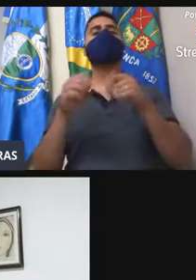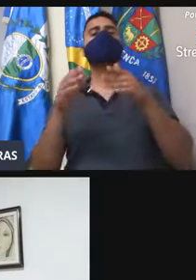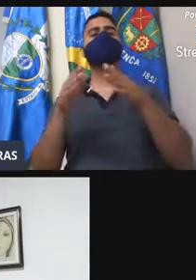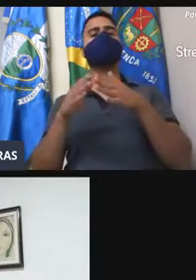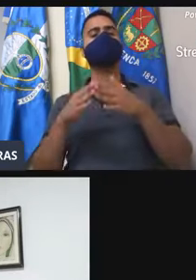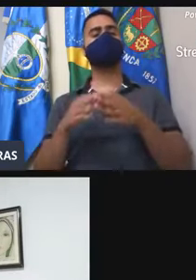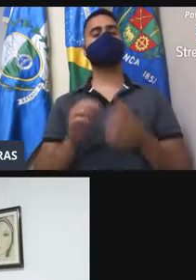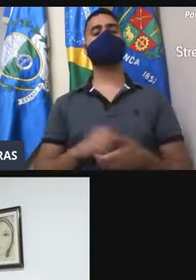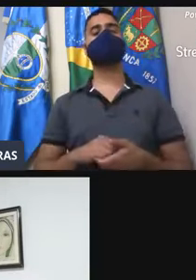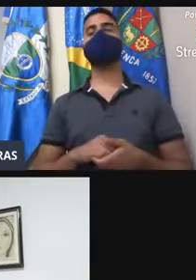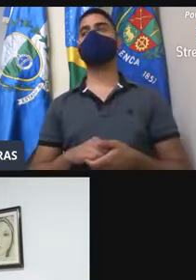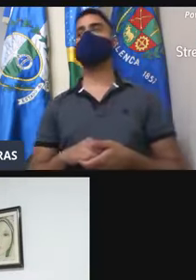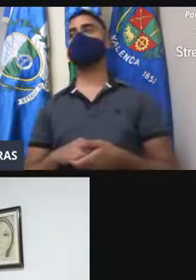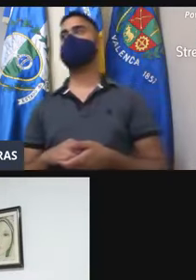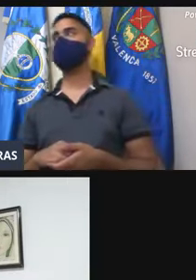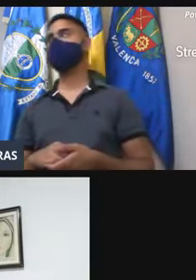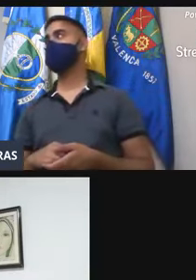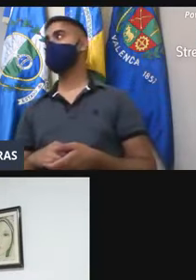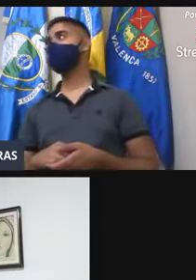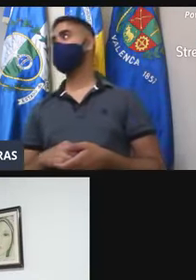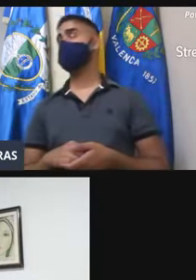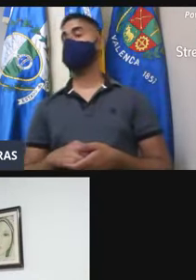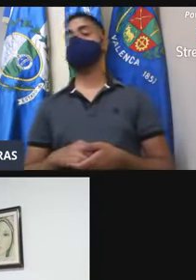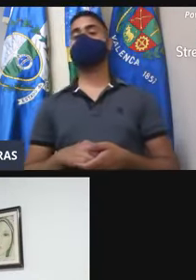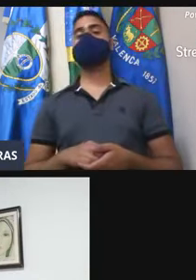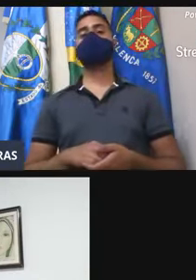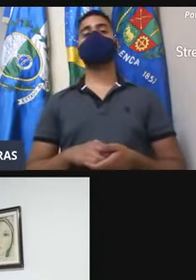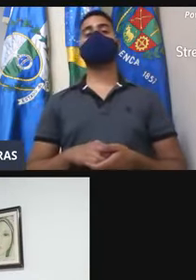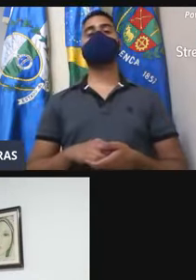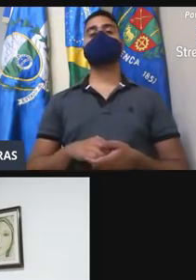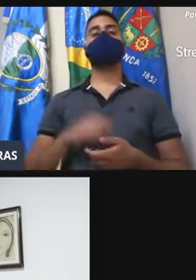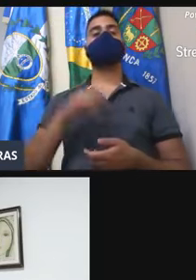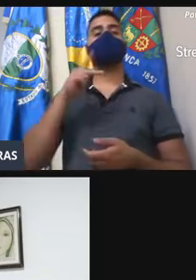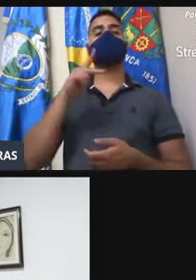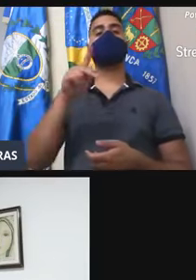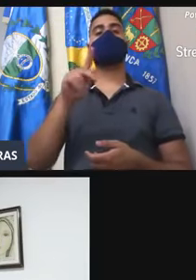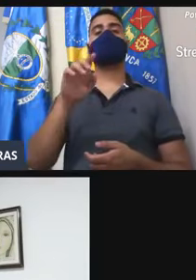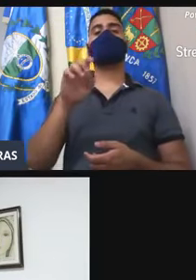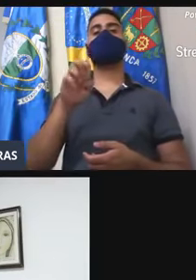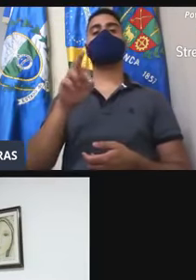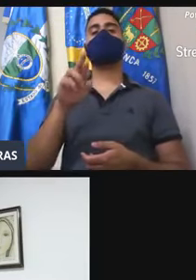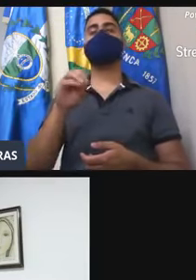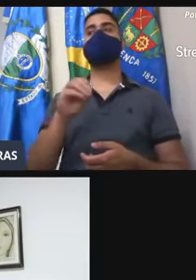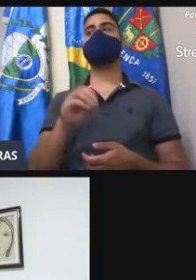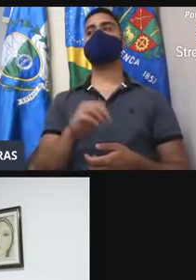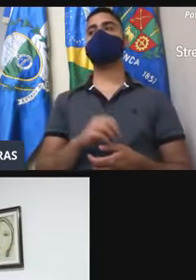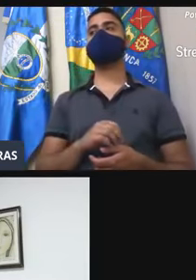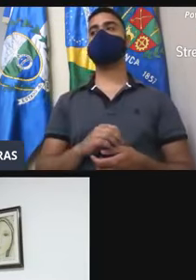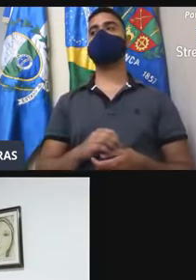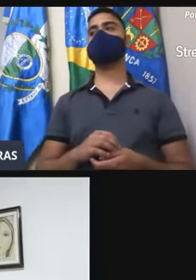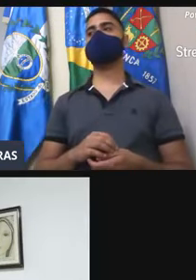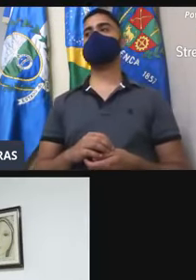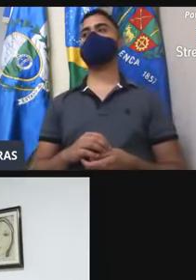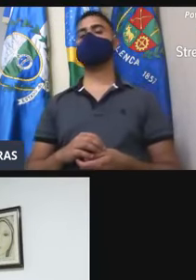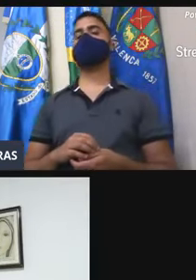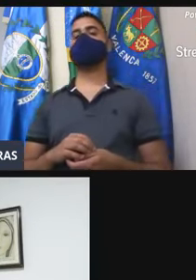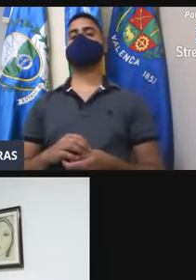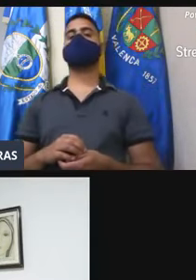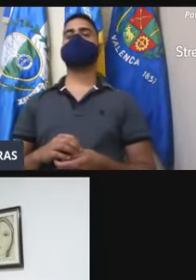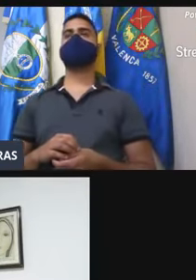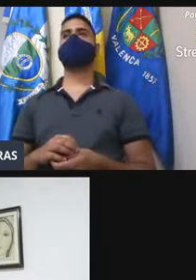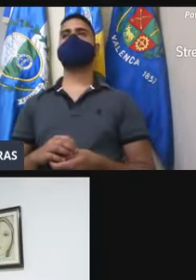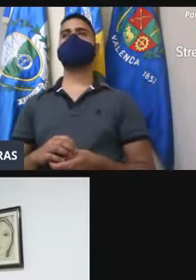protestos de estima e consideração. Sala de sessões, 28 de julho, vereador Pedro Paulo Magalhães Graça. O vereador Pedro